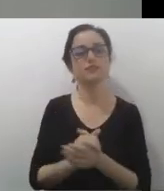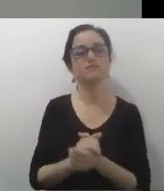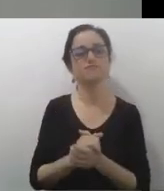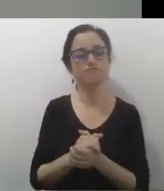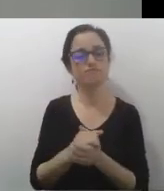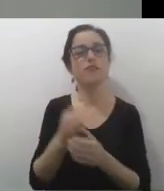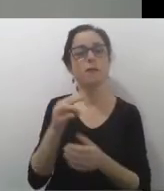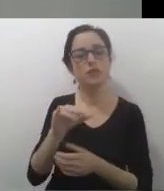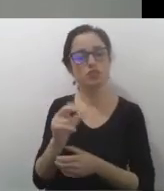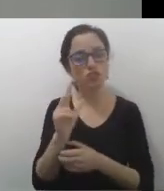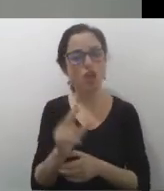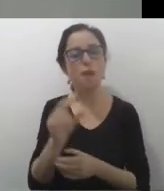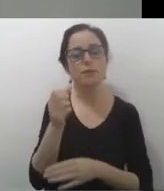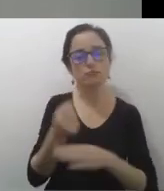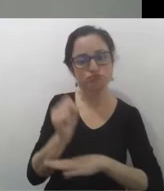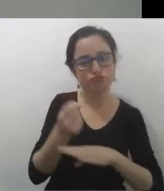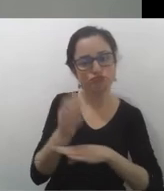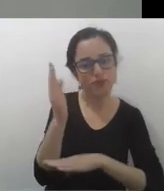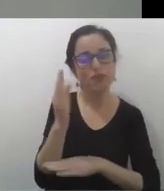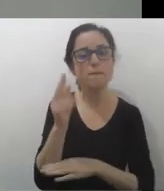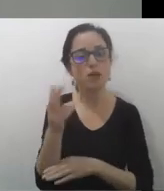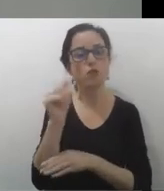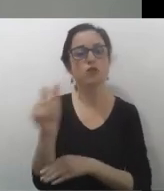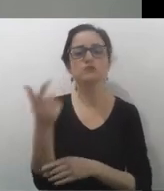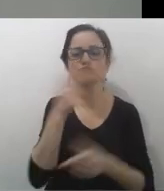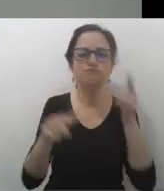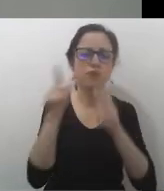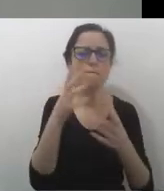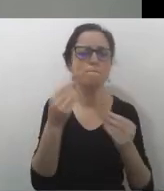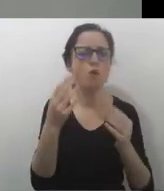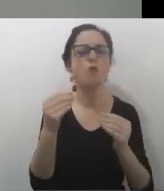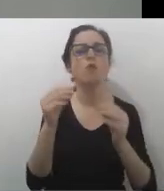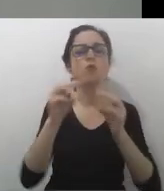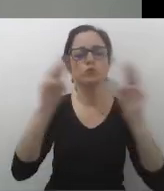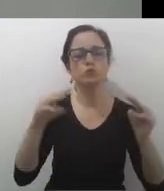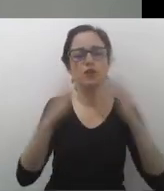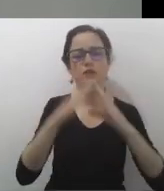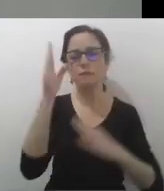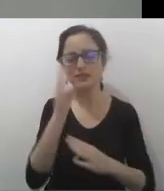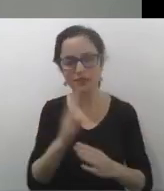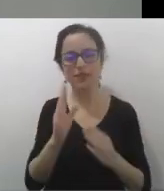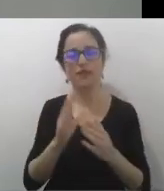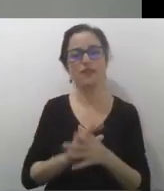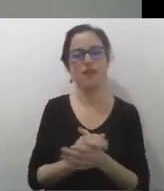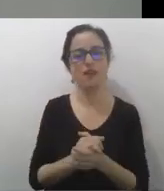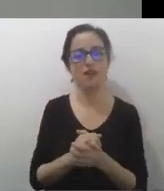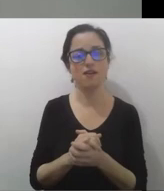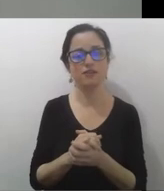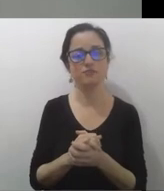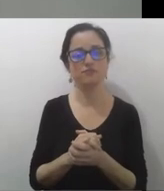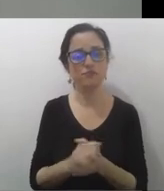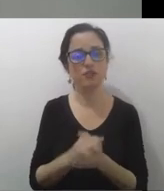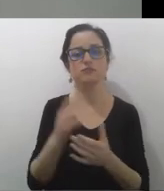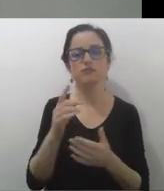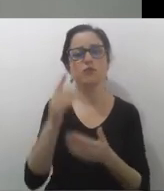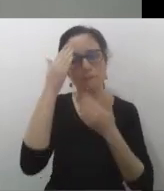IAC, Michel Arnoux e Marcenaria Baraúna foram premiados no prêmio Museu da Casa